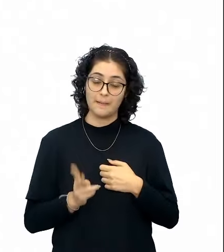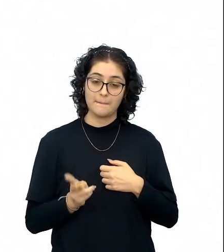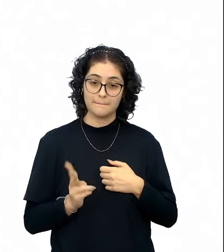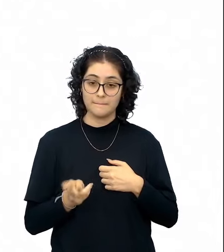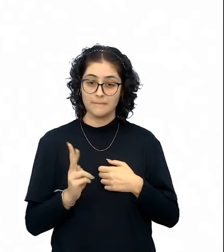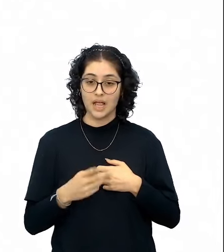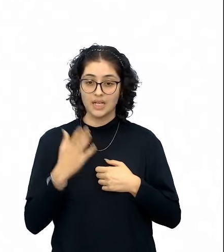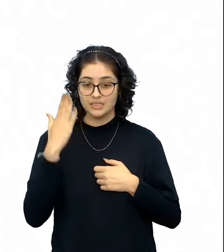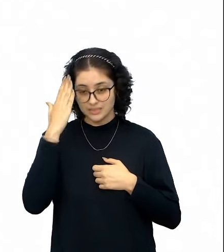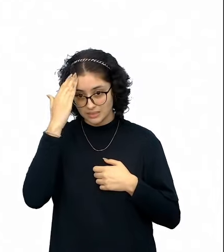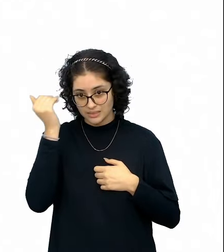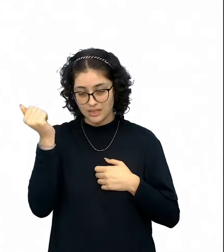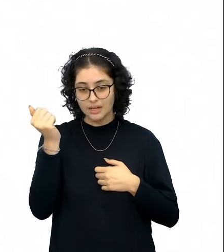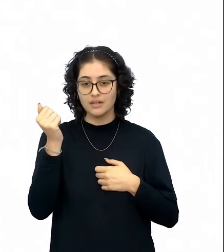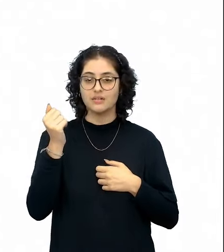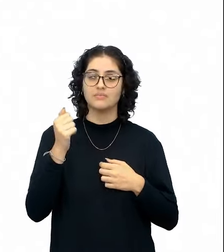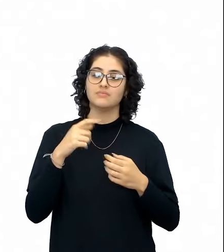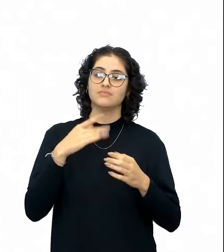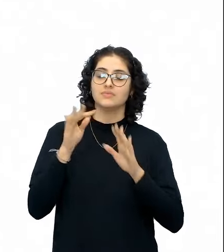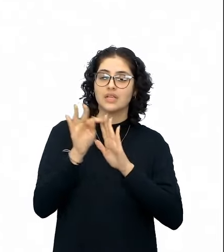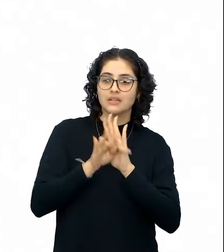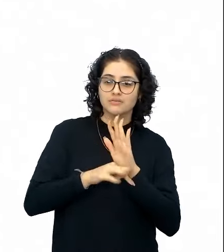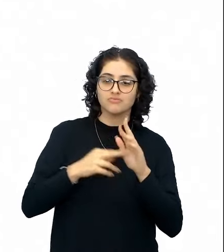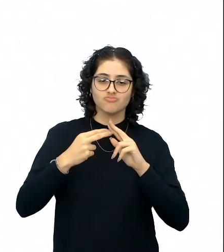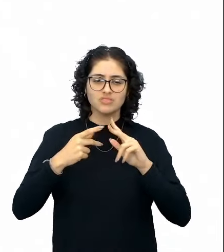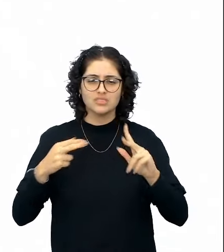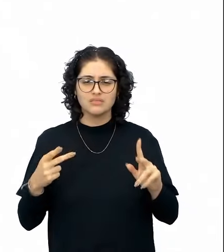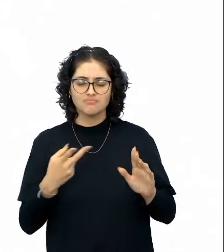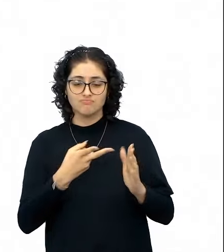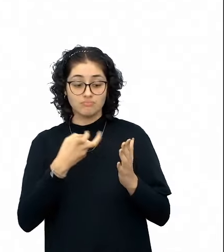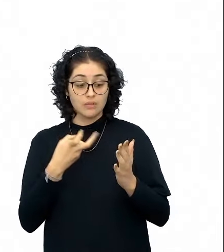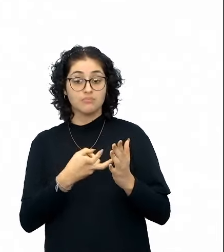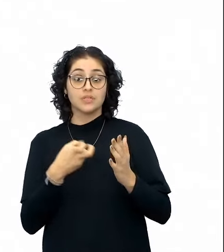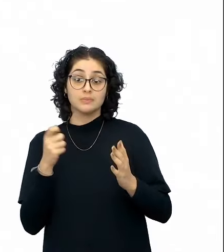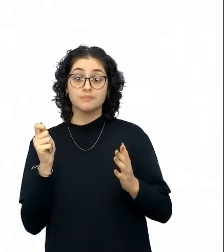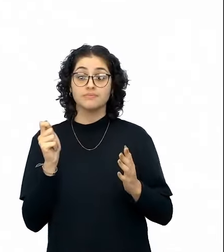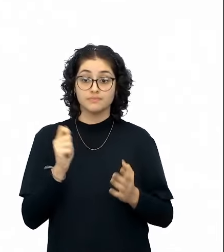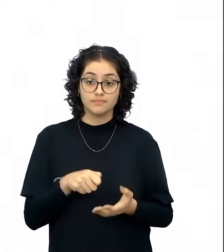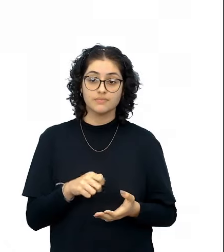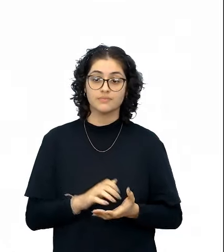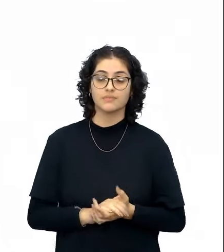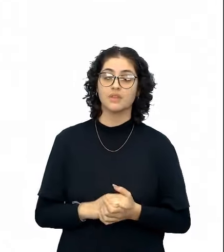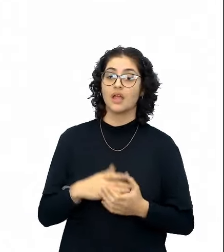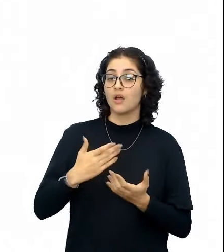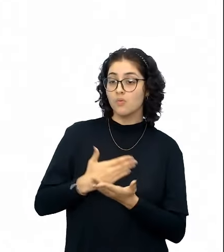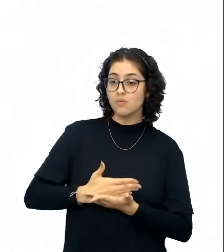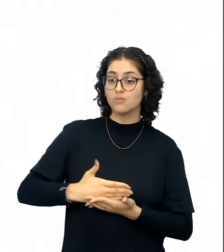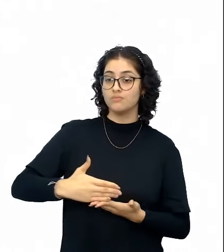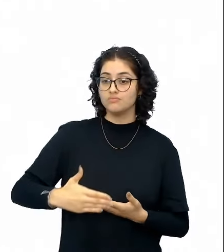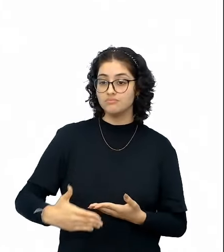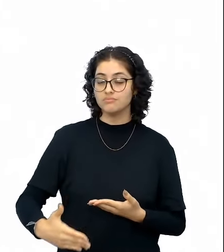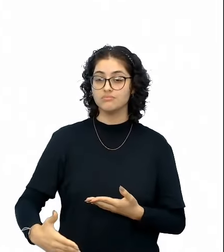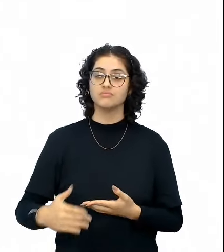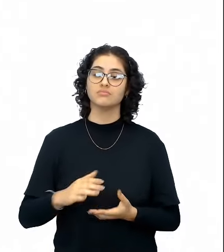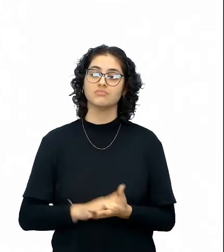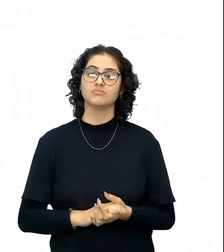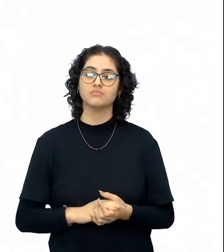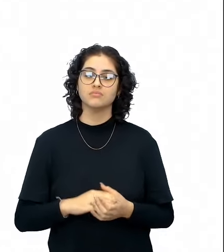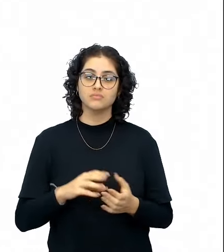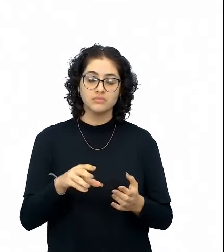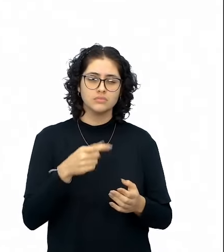que sabe interpretar textos de diferentes gêneros textuais. E ele começa a pegar